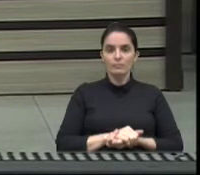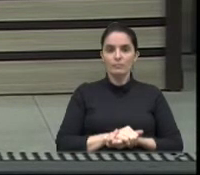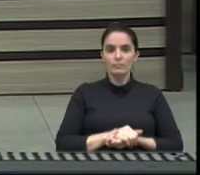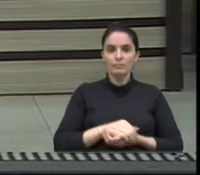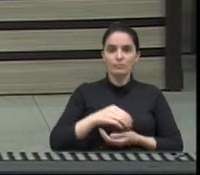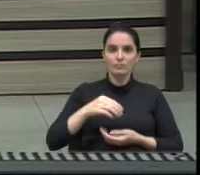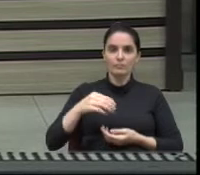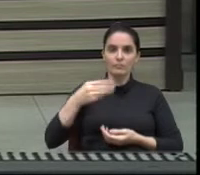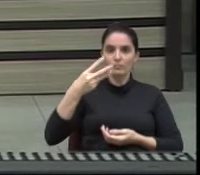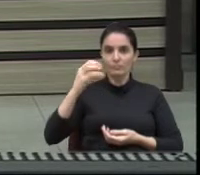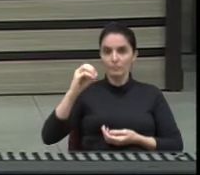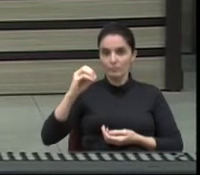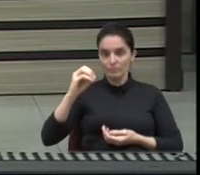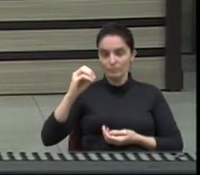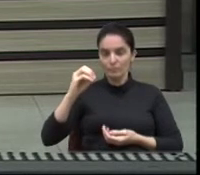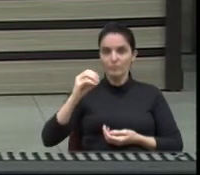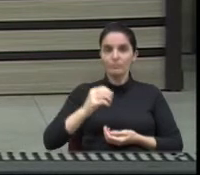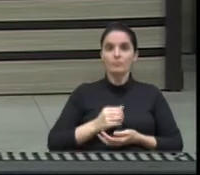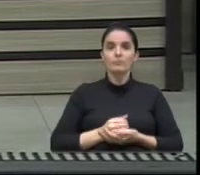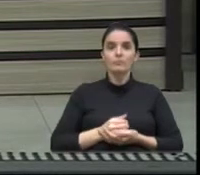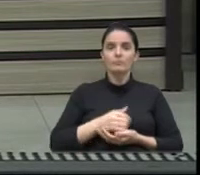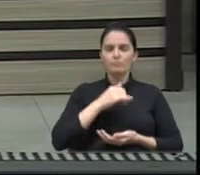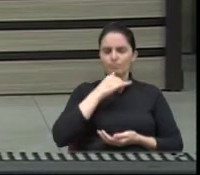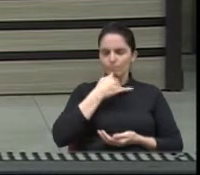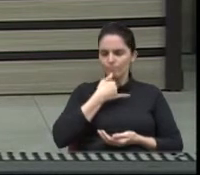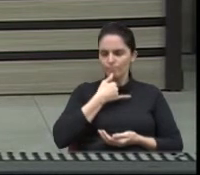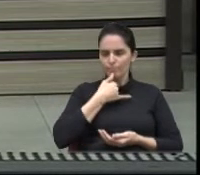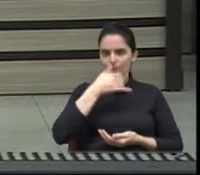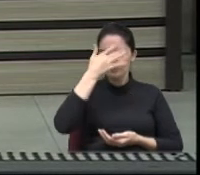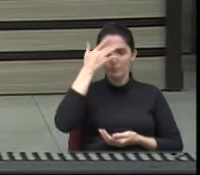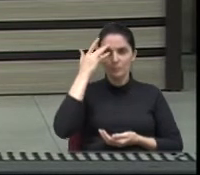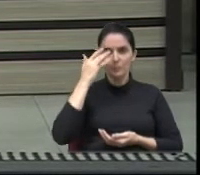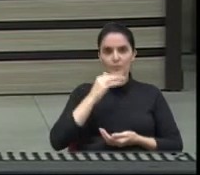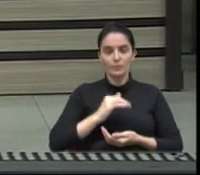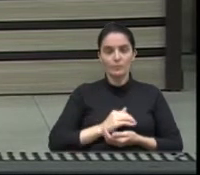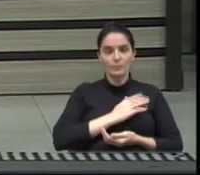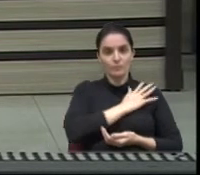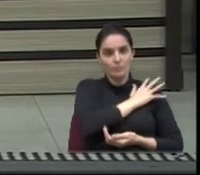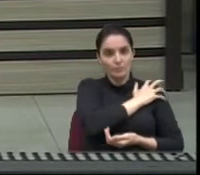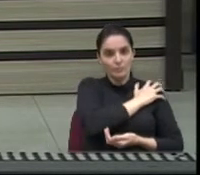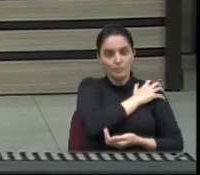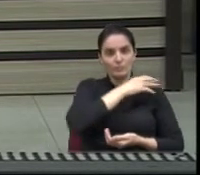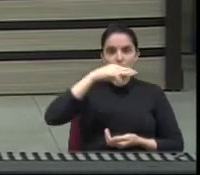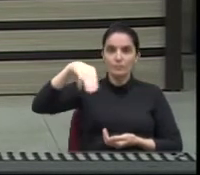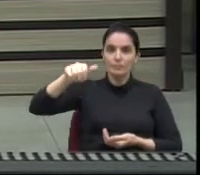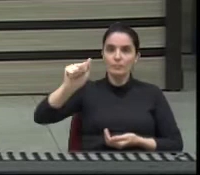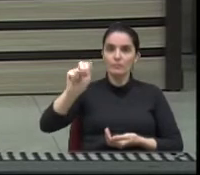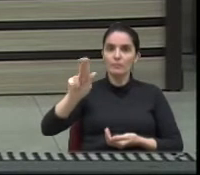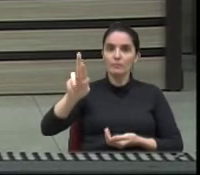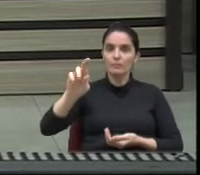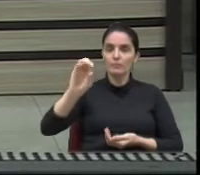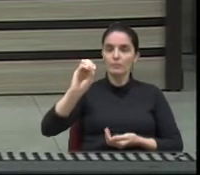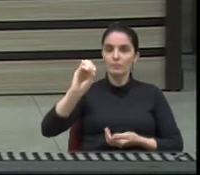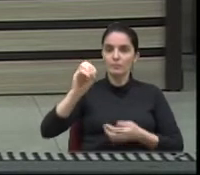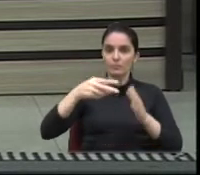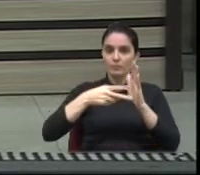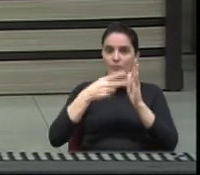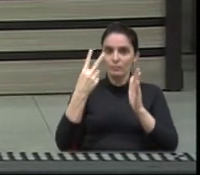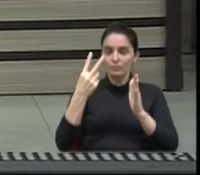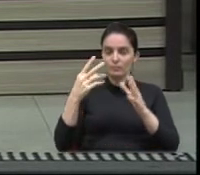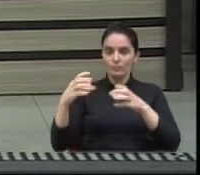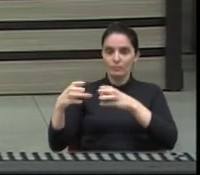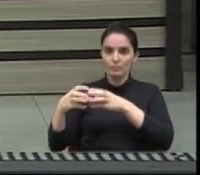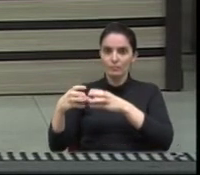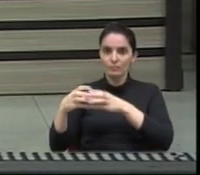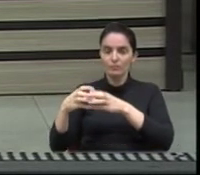Moção número 30/2017, moção de pesar pelo falecimento do sargento Mauro de Silva Santos, do 2º Esquadrão do Regimento de Polícia